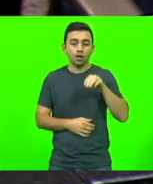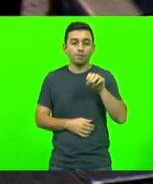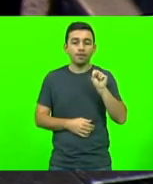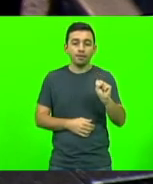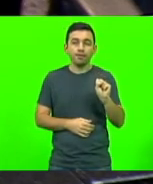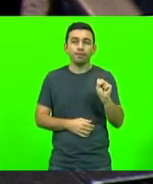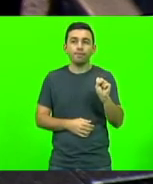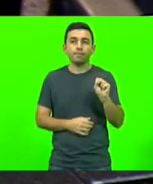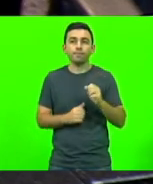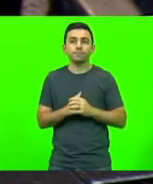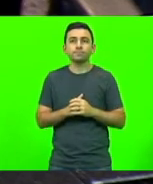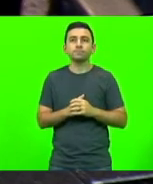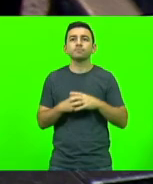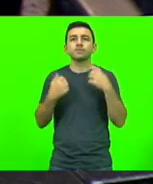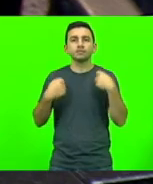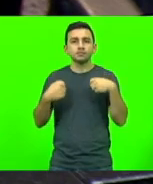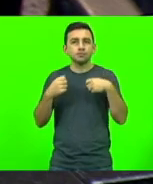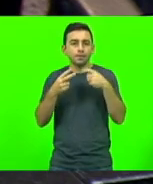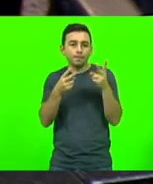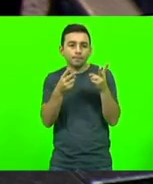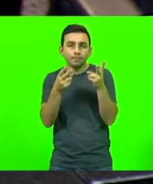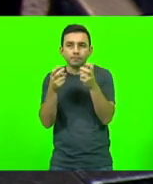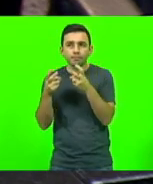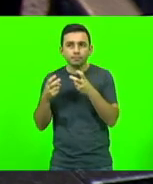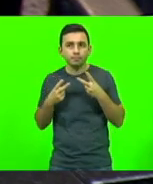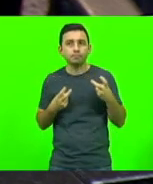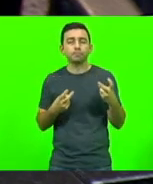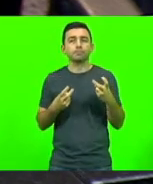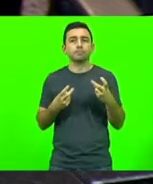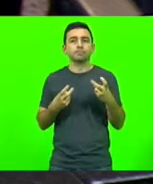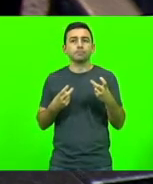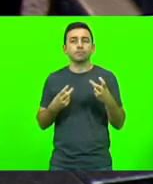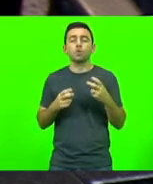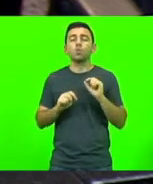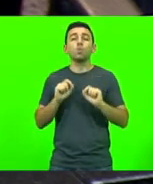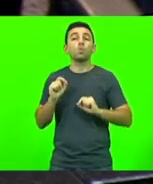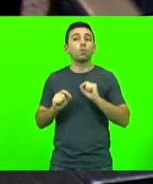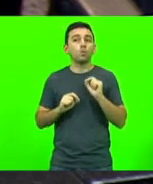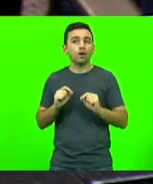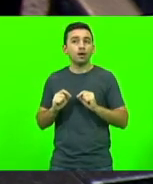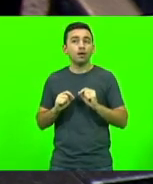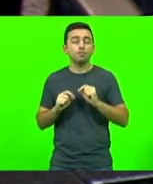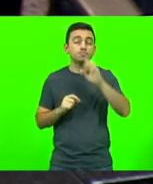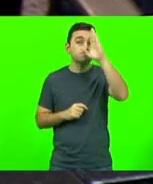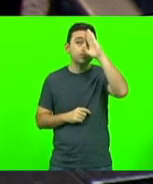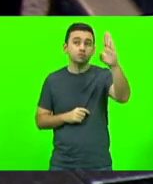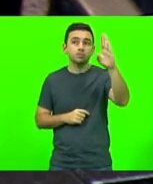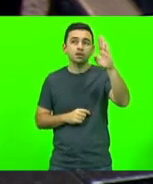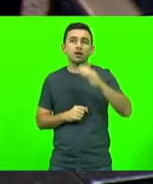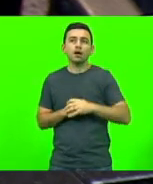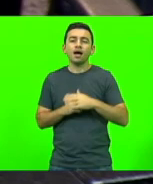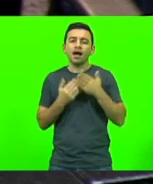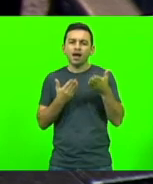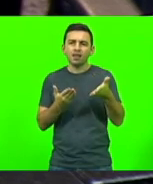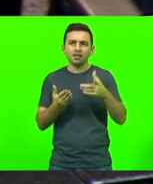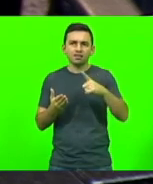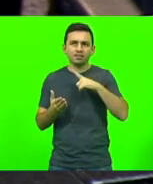que nós devemos observar alguns fatores. Entre eles, e talvez o principal, se há